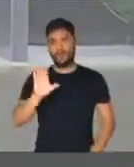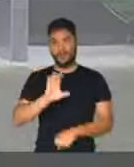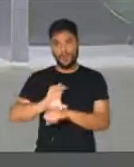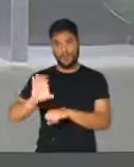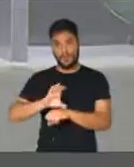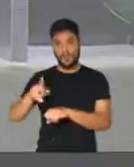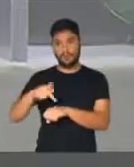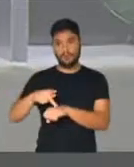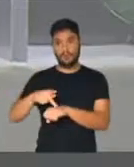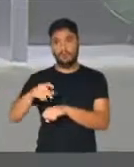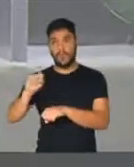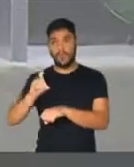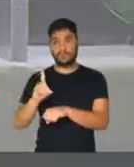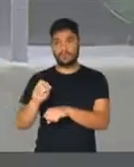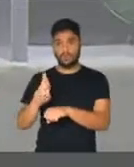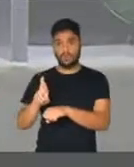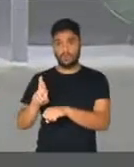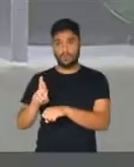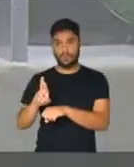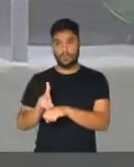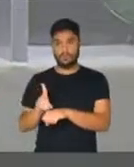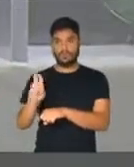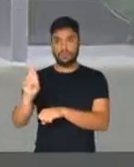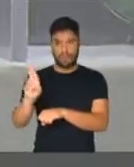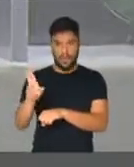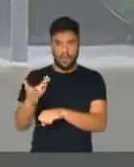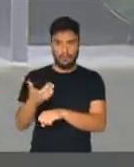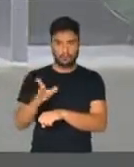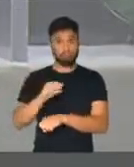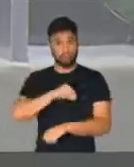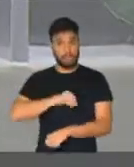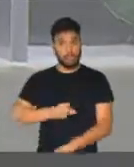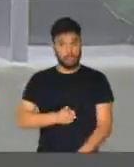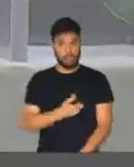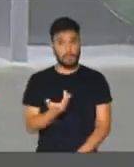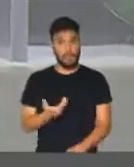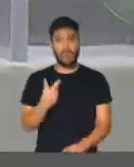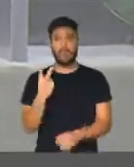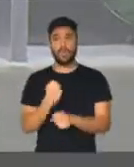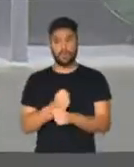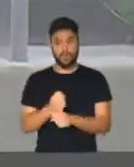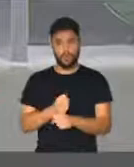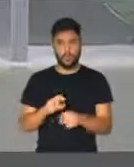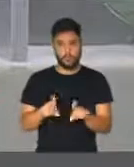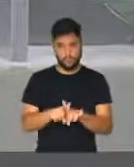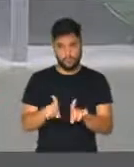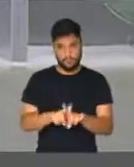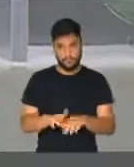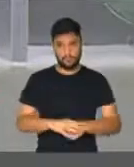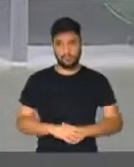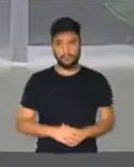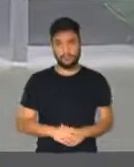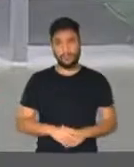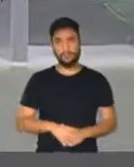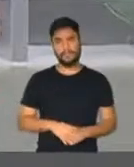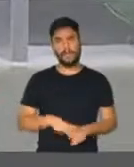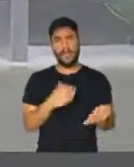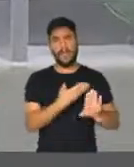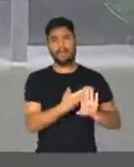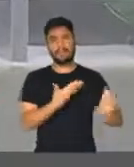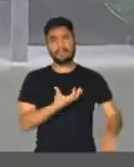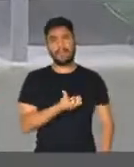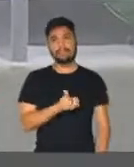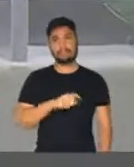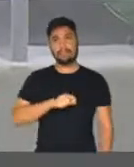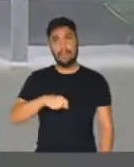de pós-doutoramento, um curso de duração de 2 anos. Ficou 6 meses